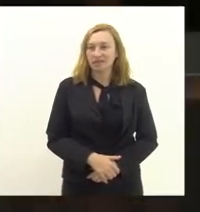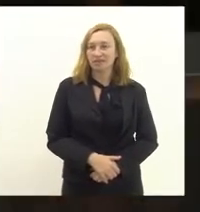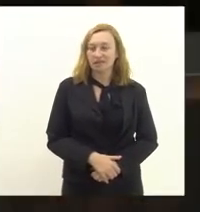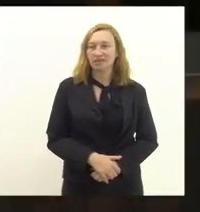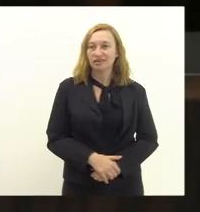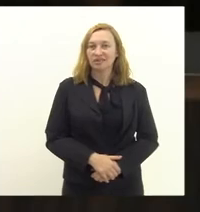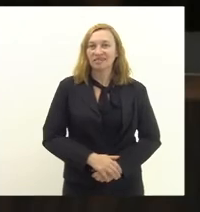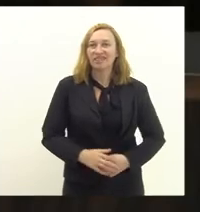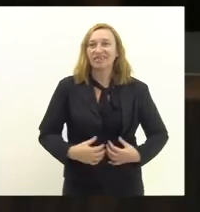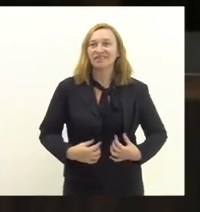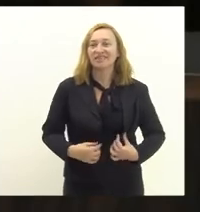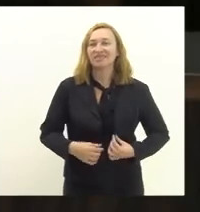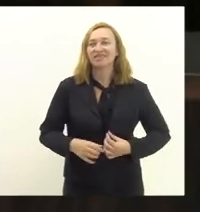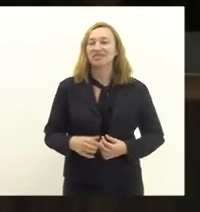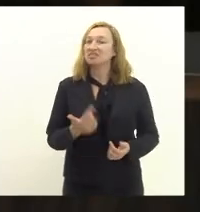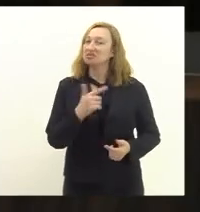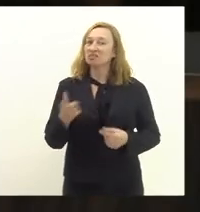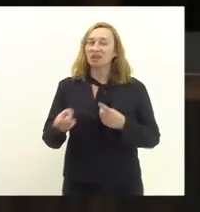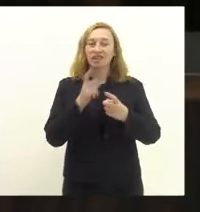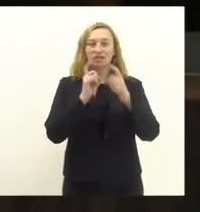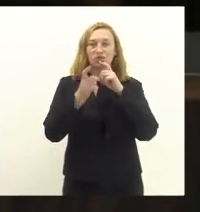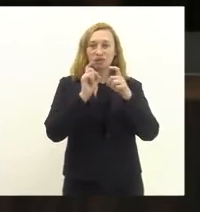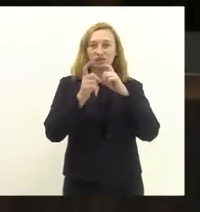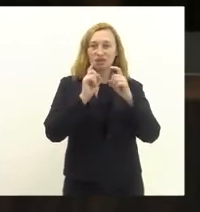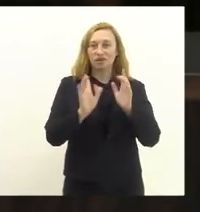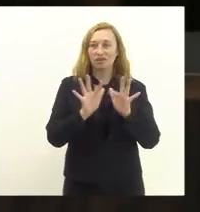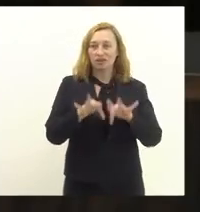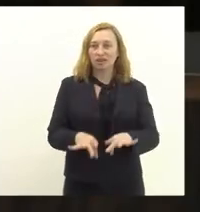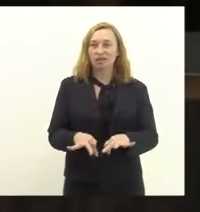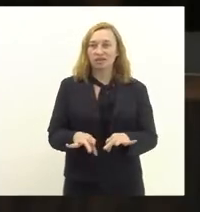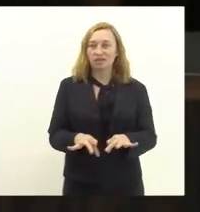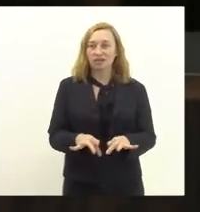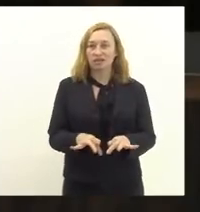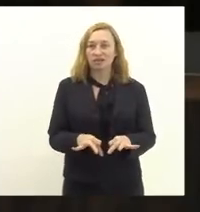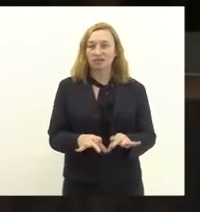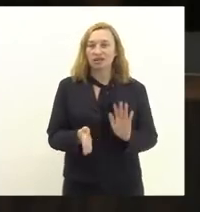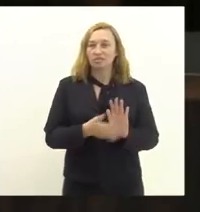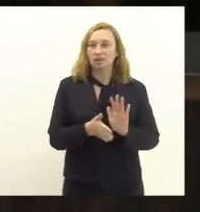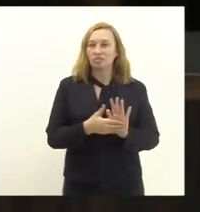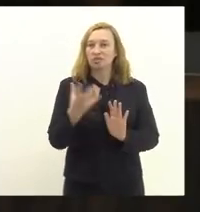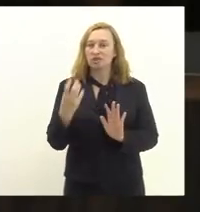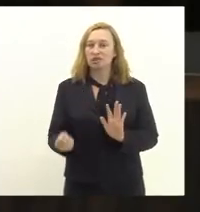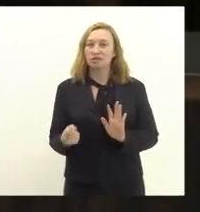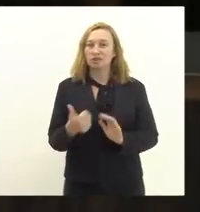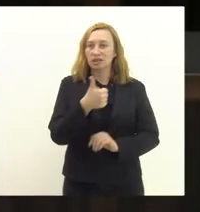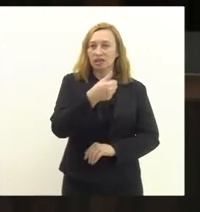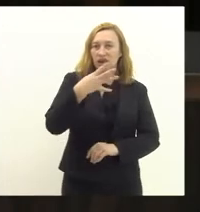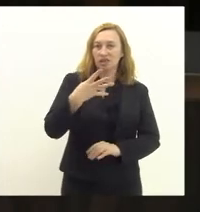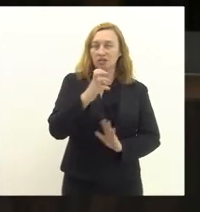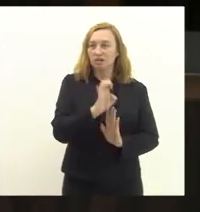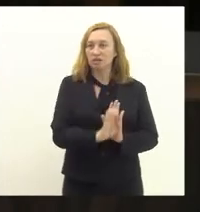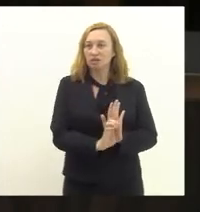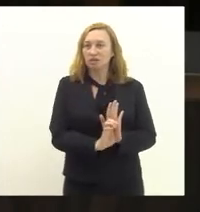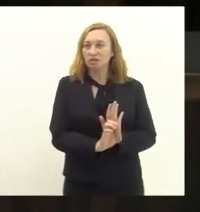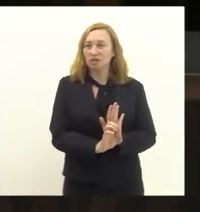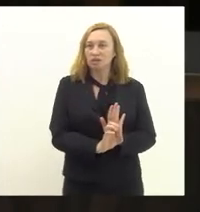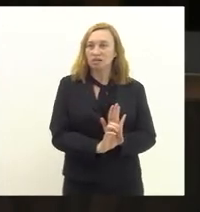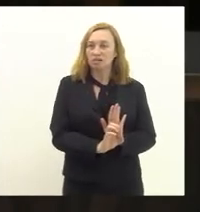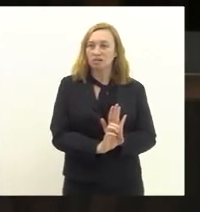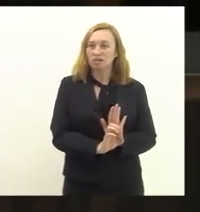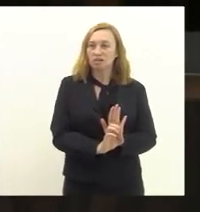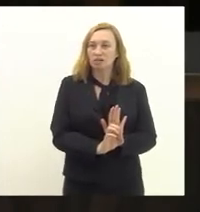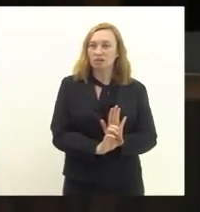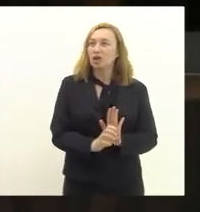Pareceres emitidos, não havendo mais quem queira discutir, encerra a discussão. O presente proposta recebeu 14 emendas.